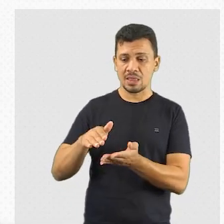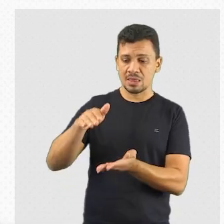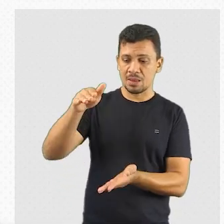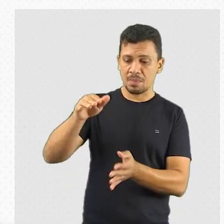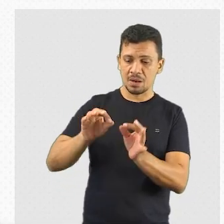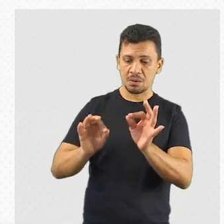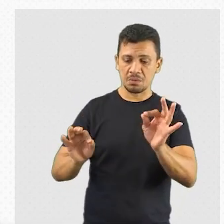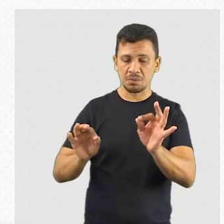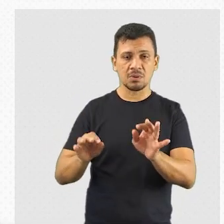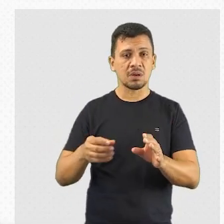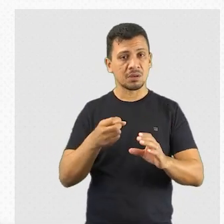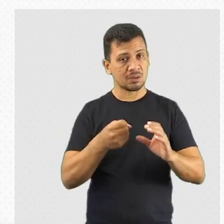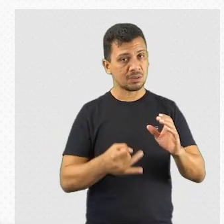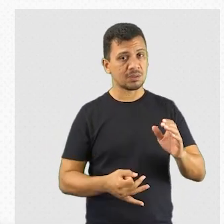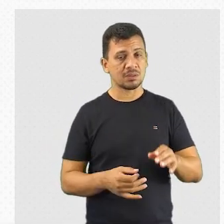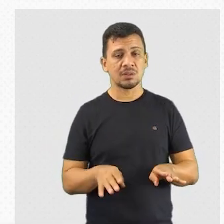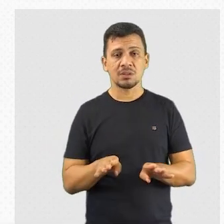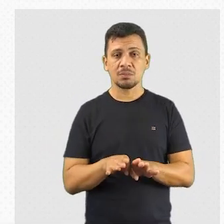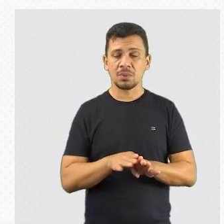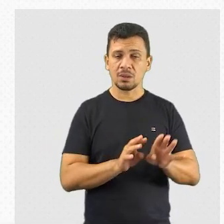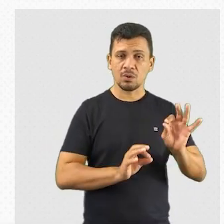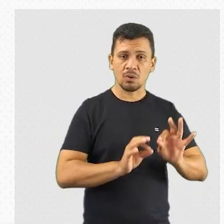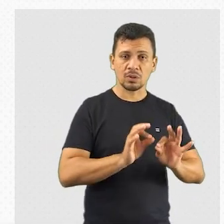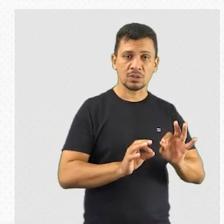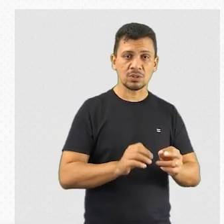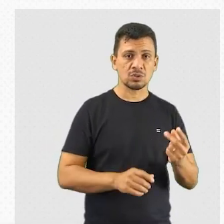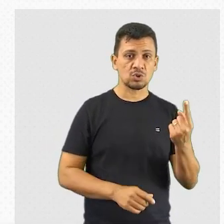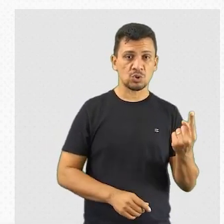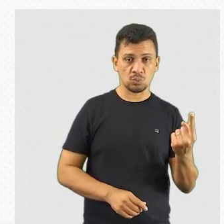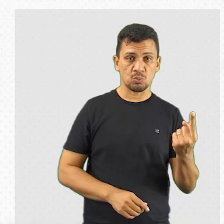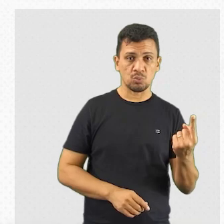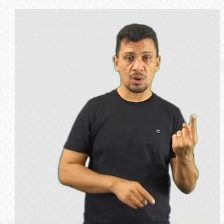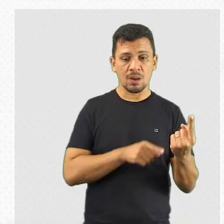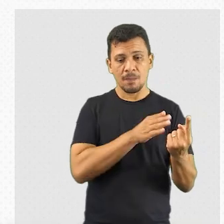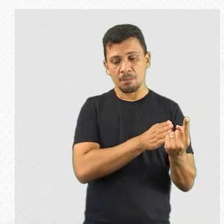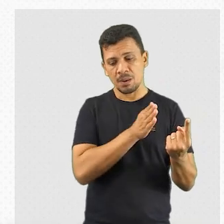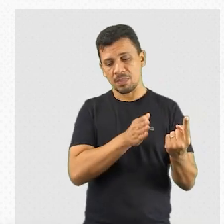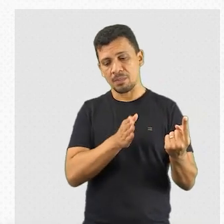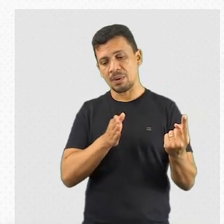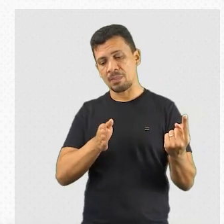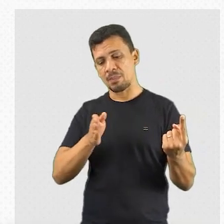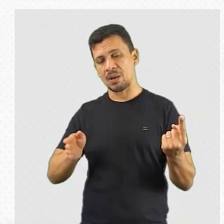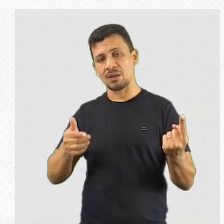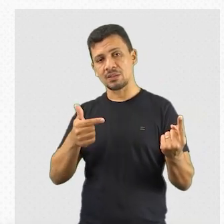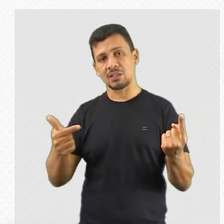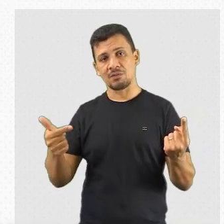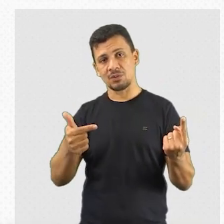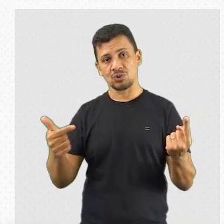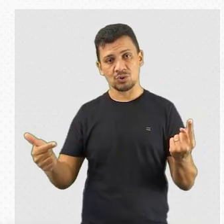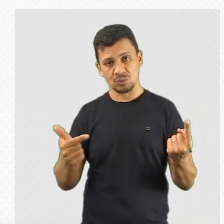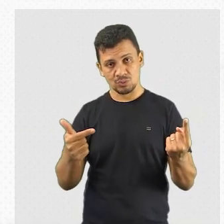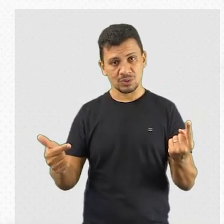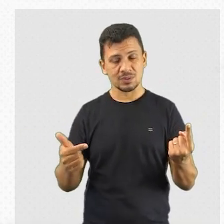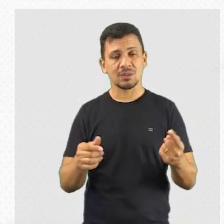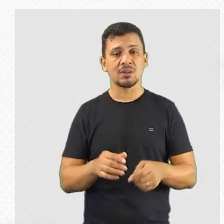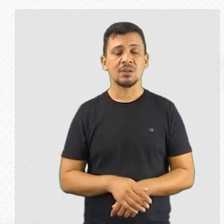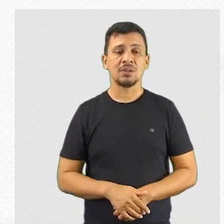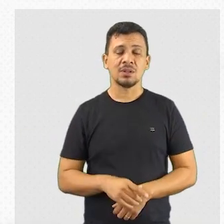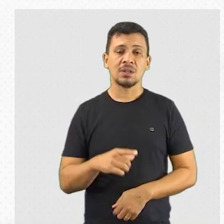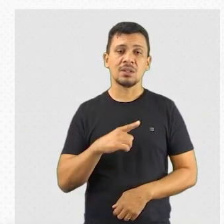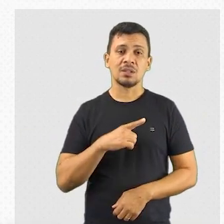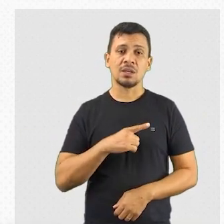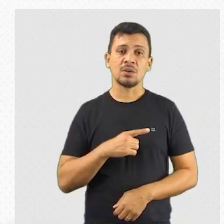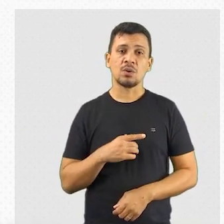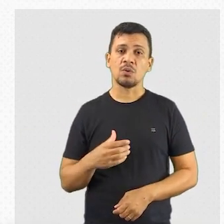características, e aí a gente os classifica de 1 até 22, né? Onde a gente chama de cromossomos autossômicos, e nós temos